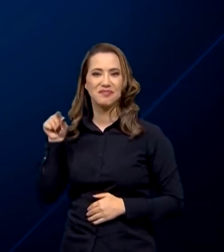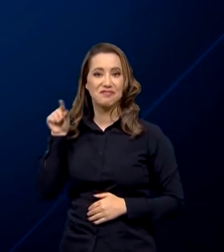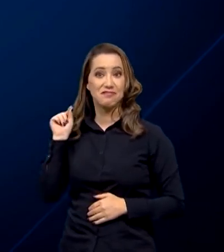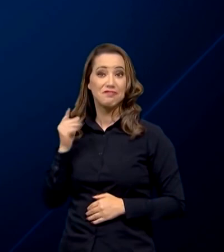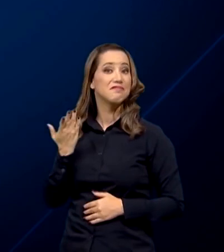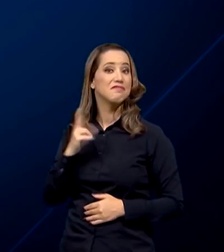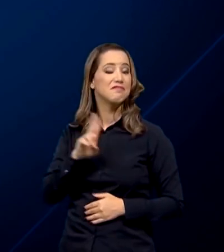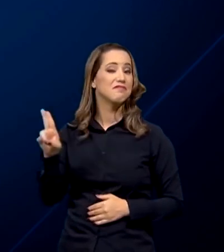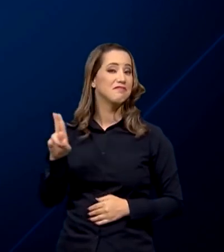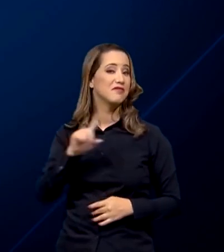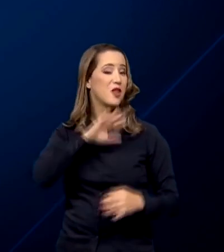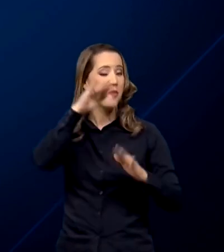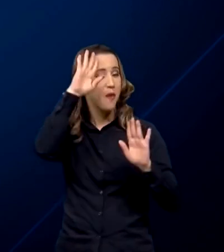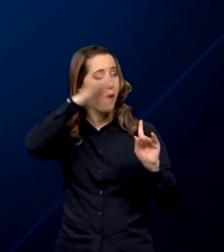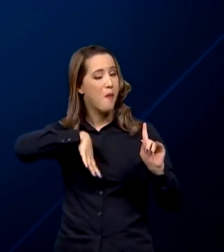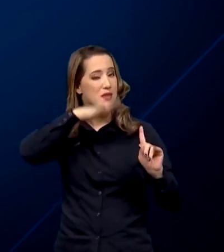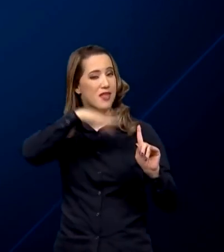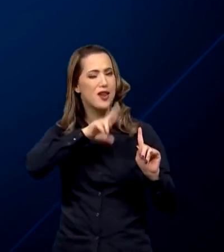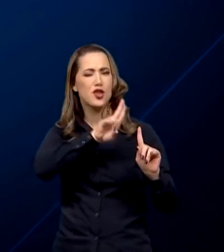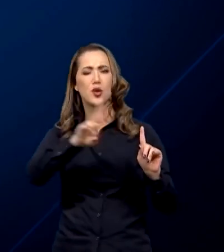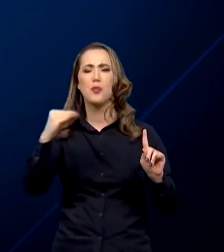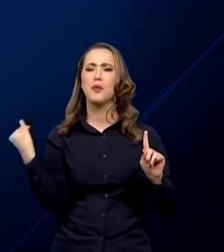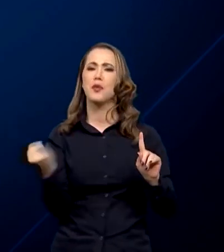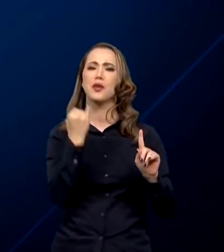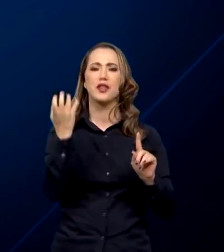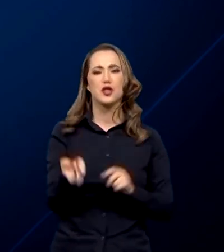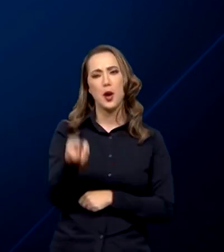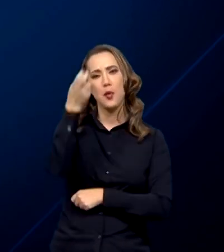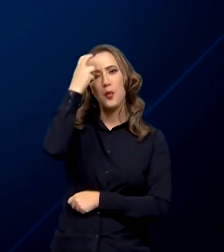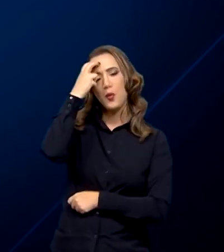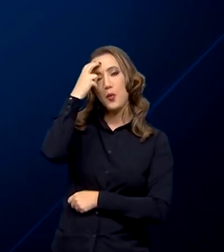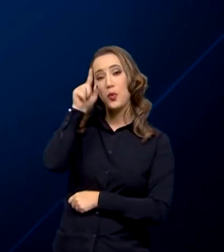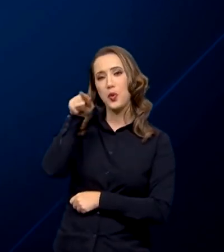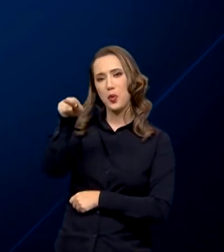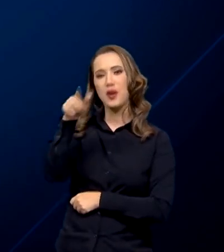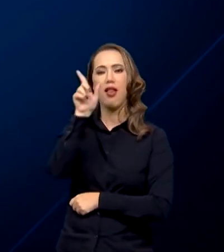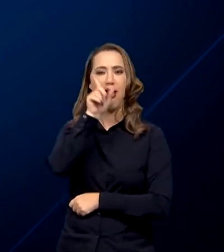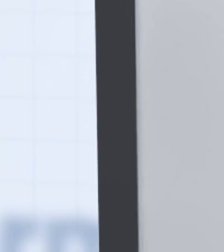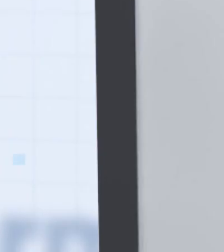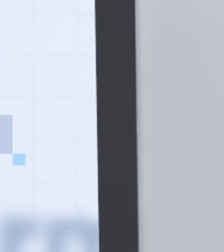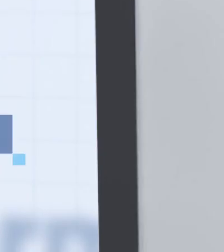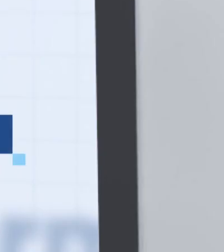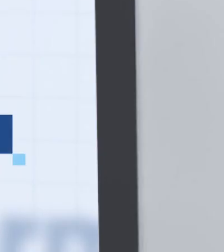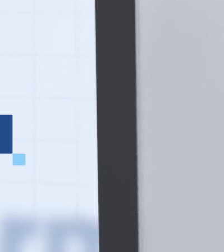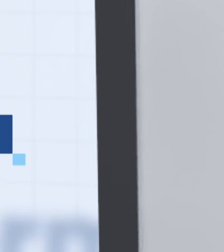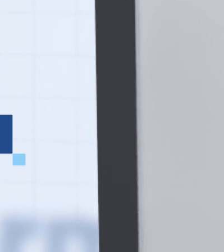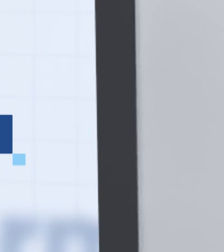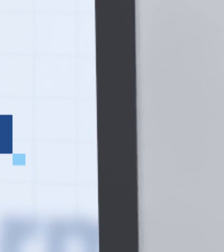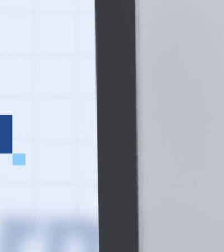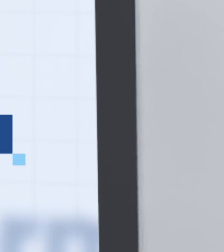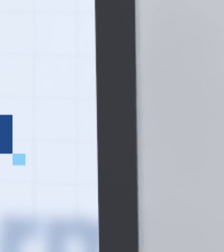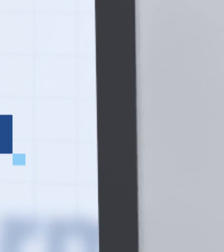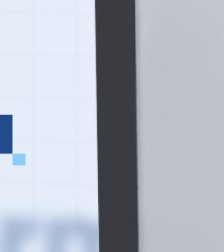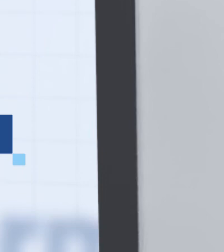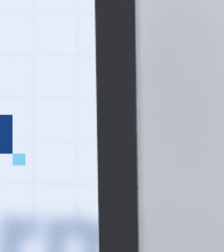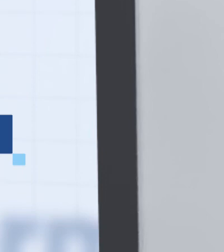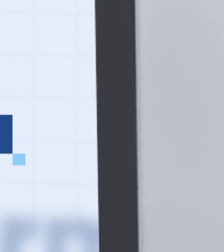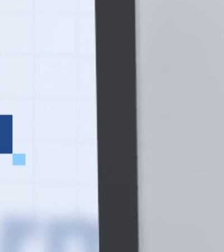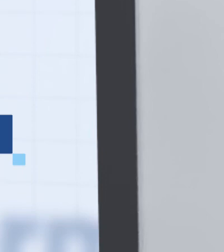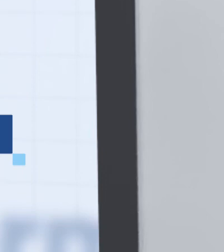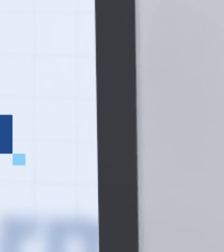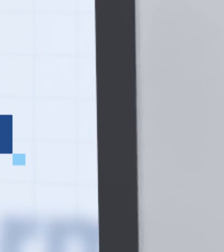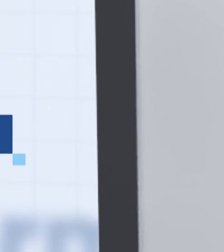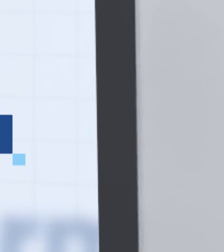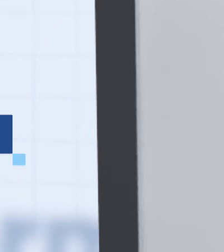em homenagem a grandes nomes da cultura popular de Alagoas. Agora você vai conhecer a história do